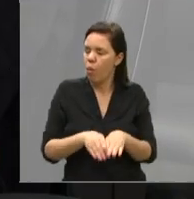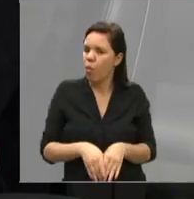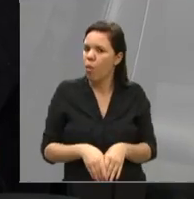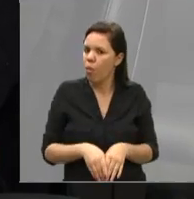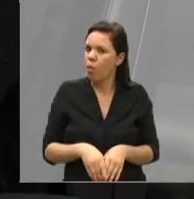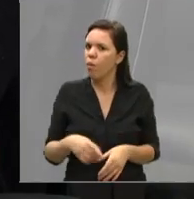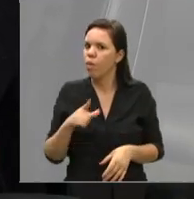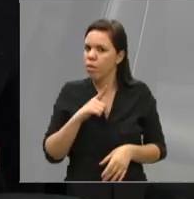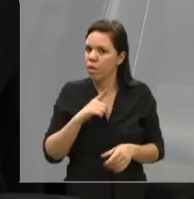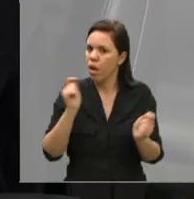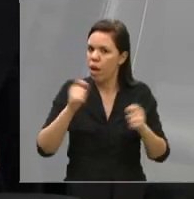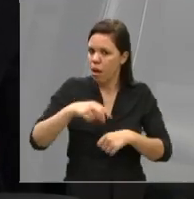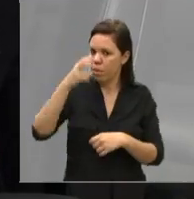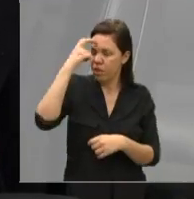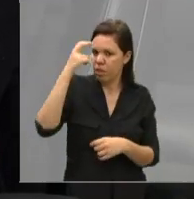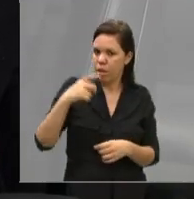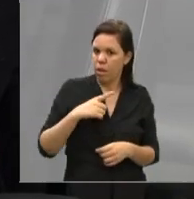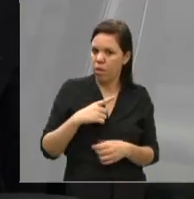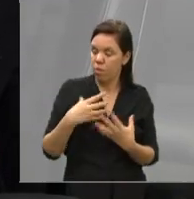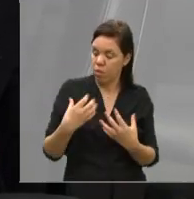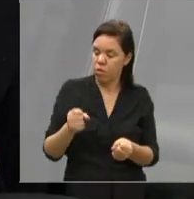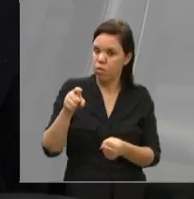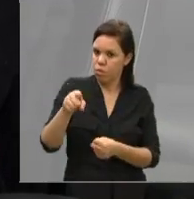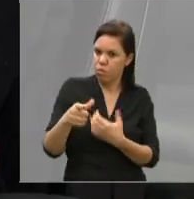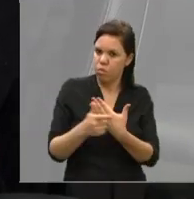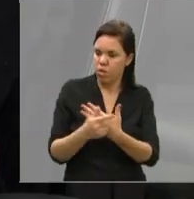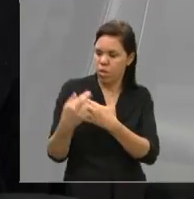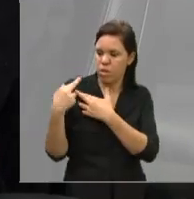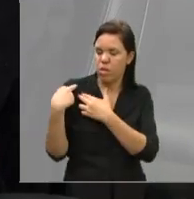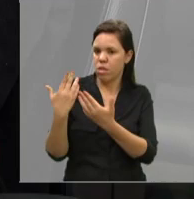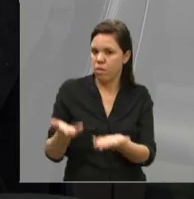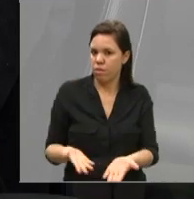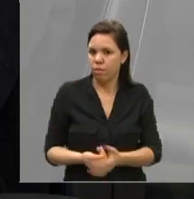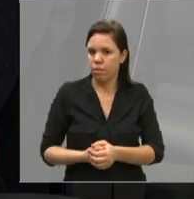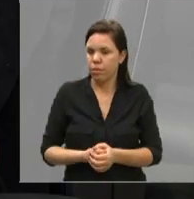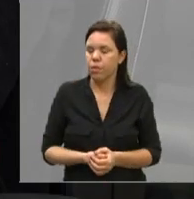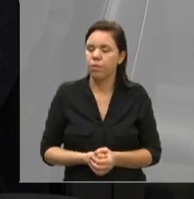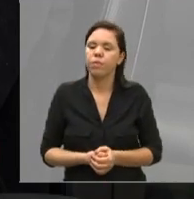gente tem capacidade para estar ali.